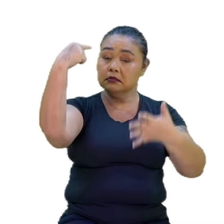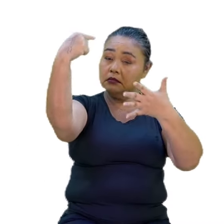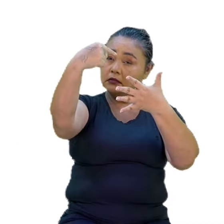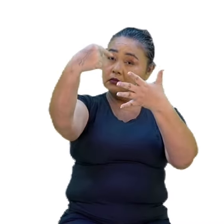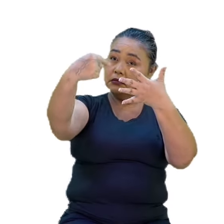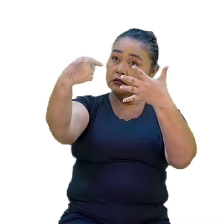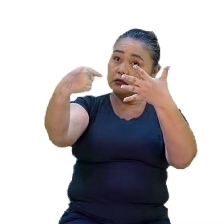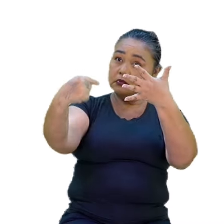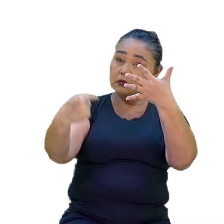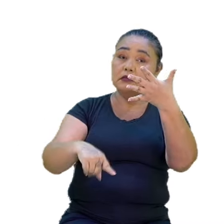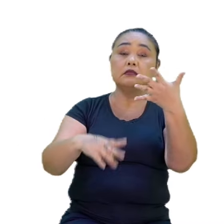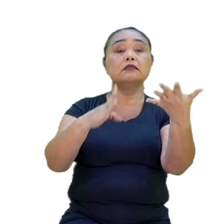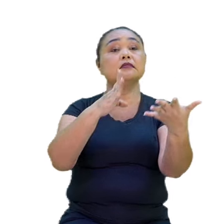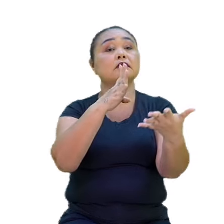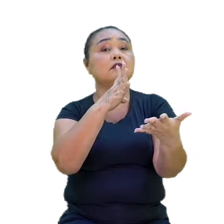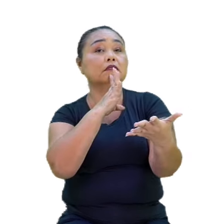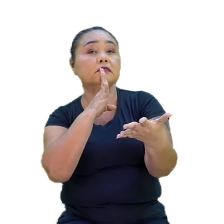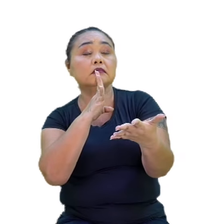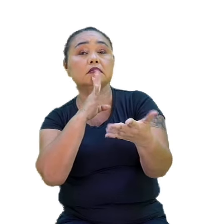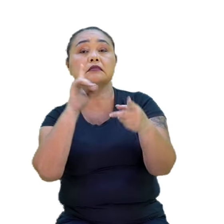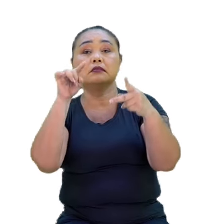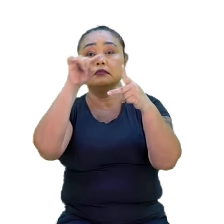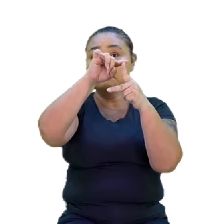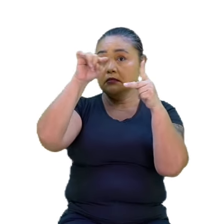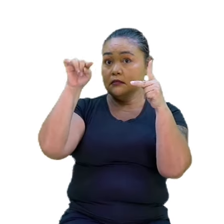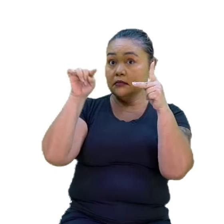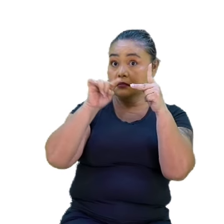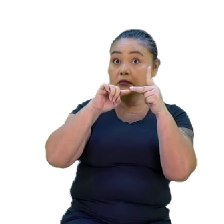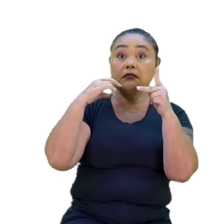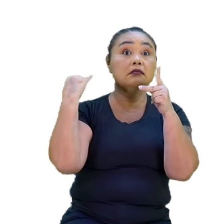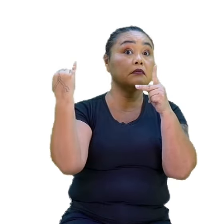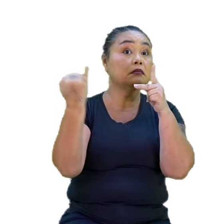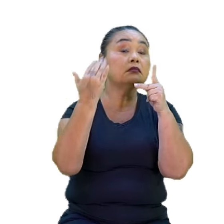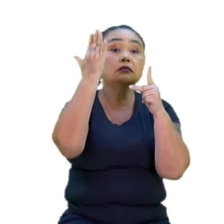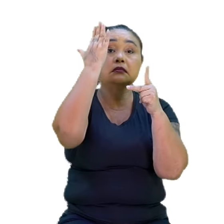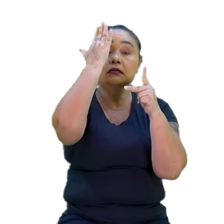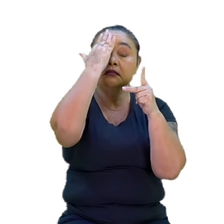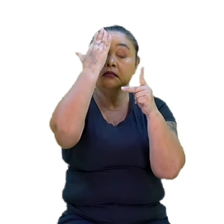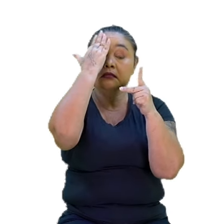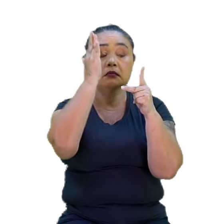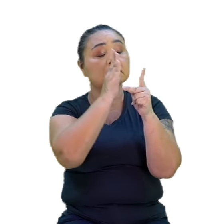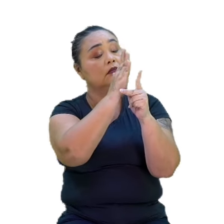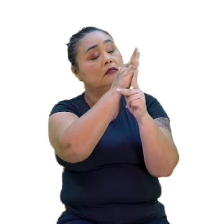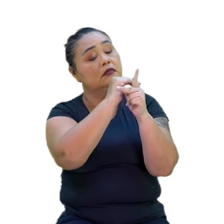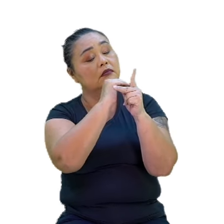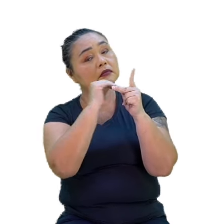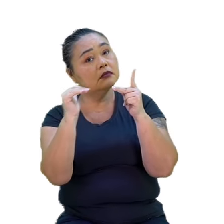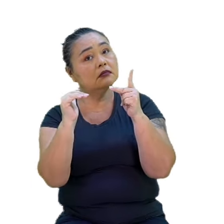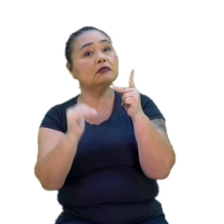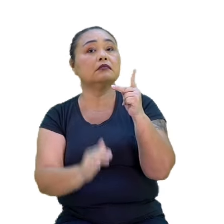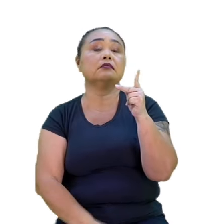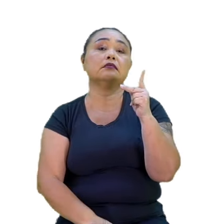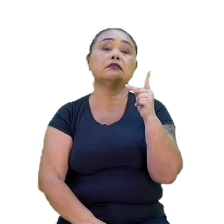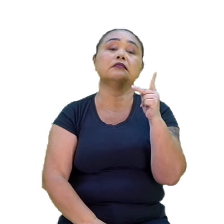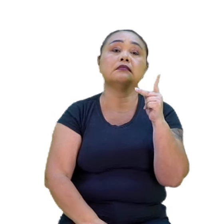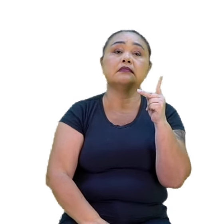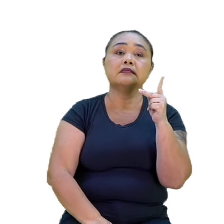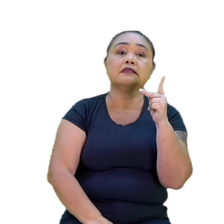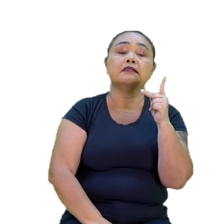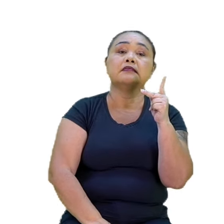lá a gente primeiro conhecer as partes do isso é fundamental tanto pra Pitágoras quanto pra trigonometria tem que saber